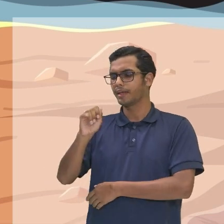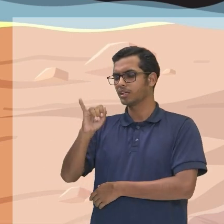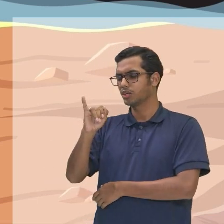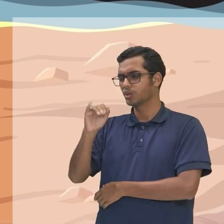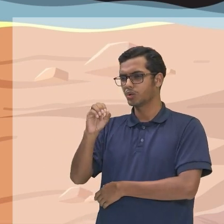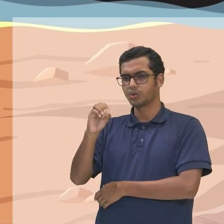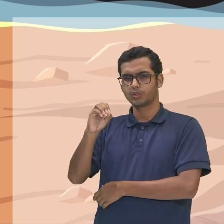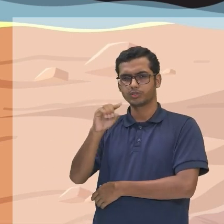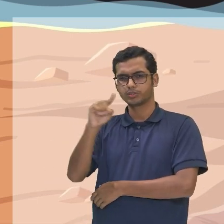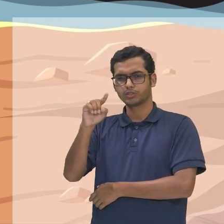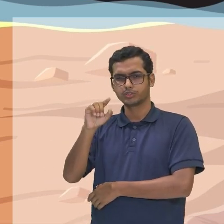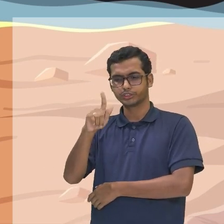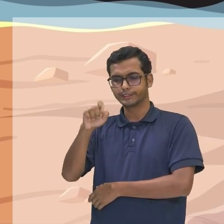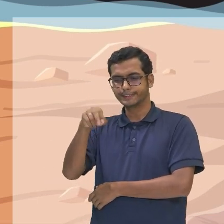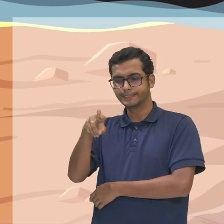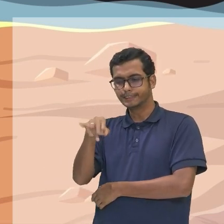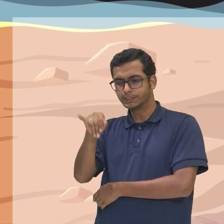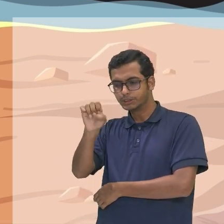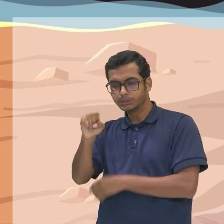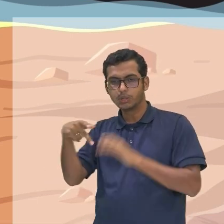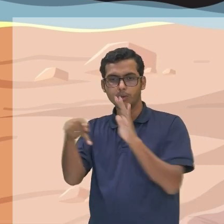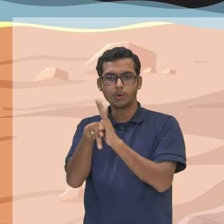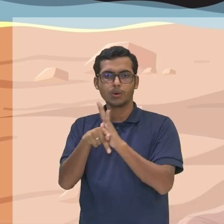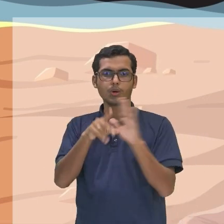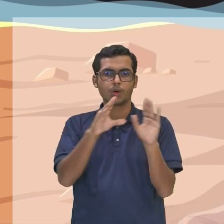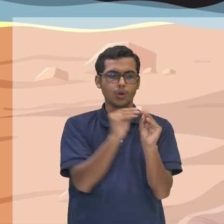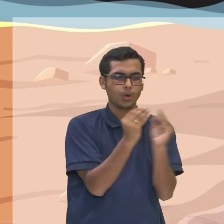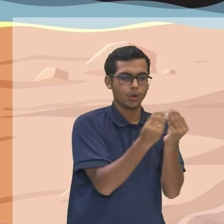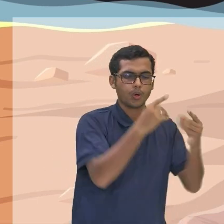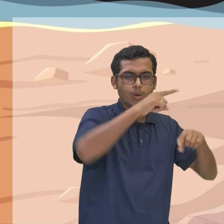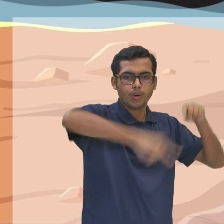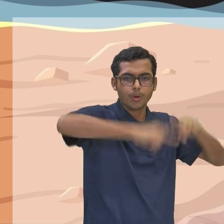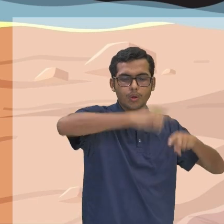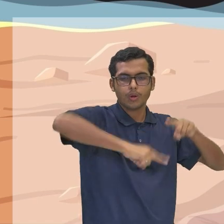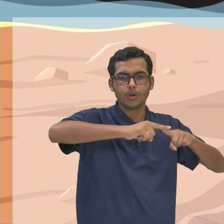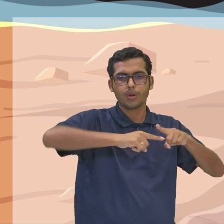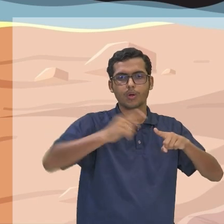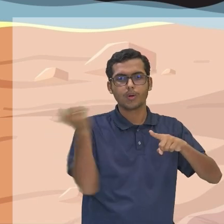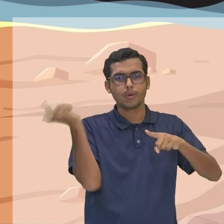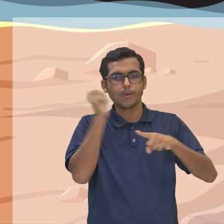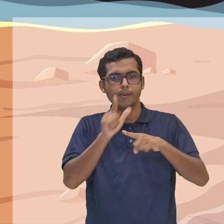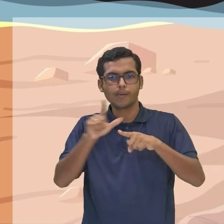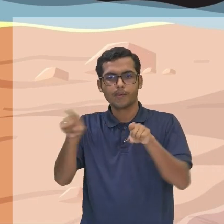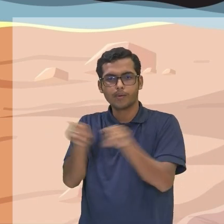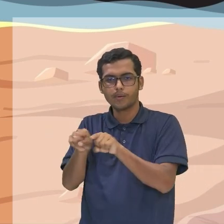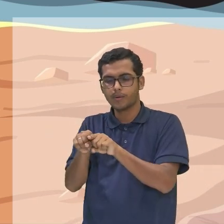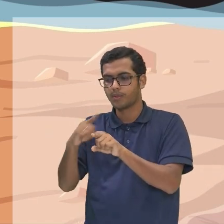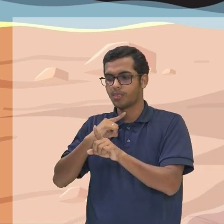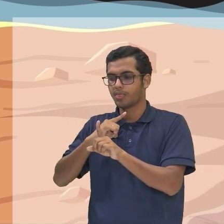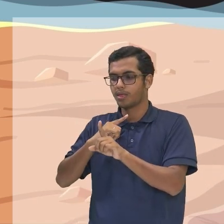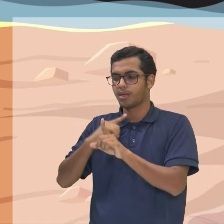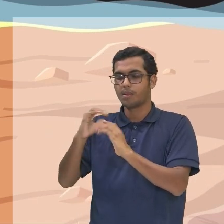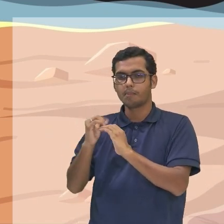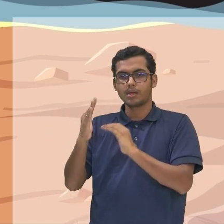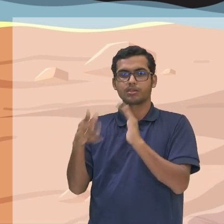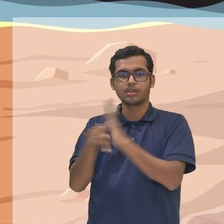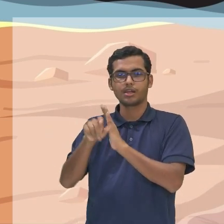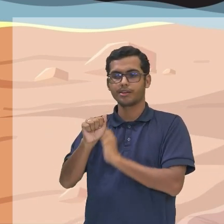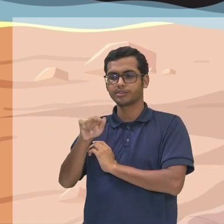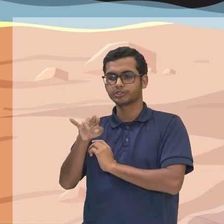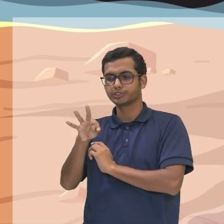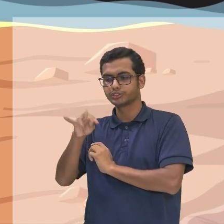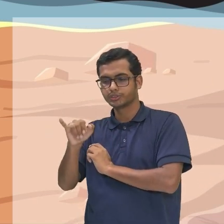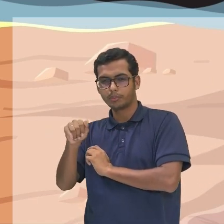que ocorre? A matéria conseguiu vencer a antimatéria, ou seja, sobrou mais matéria do que antimatéria. Isso